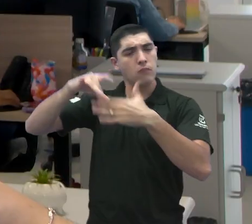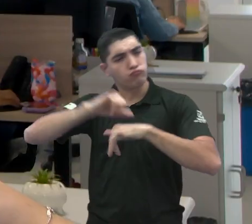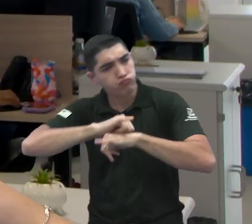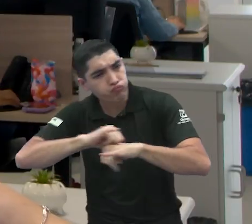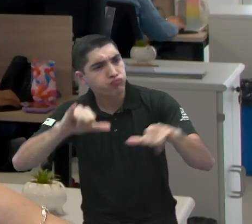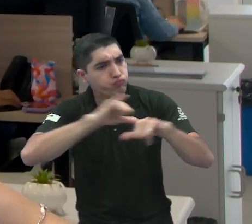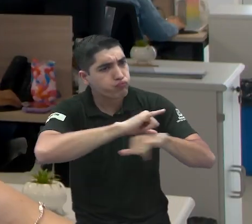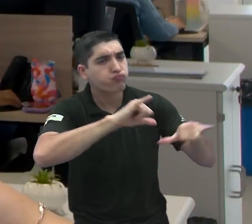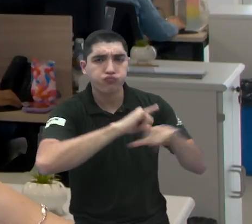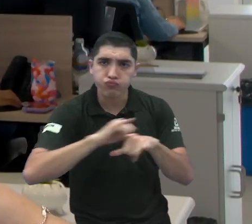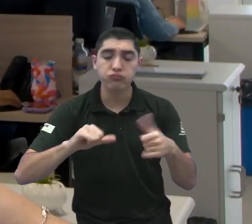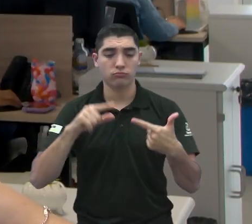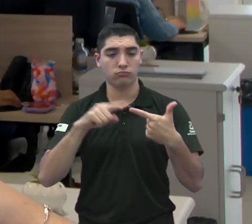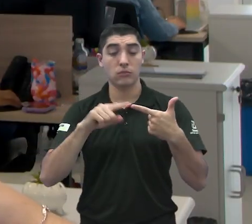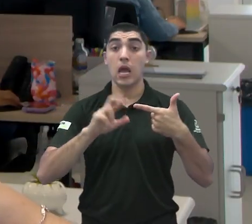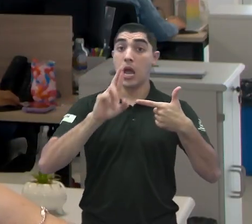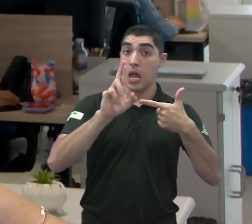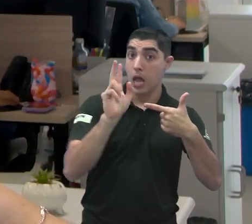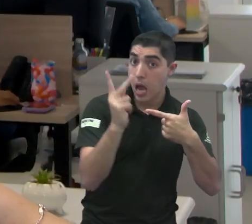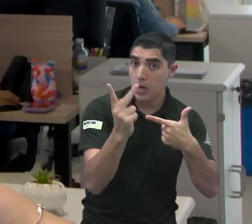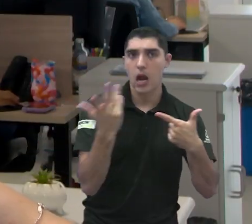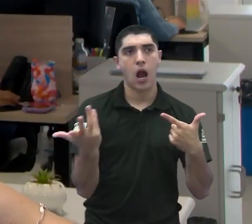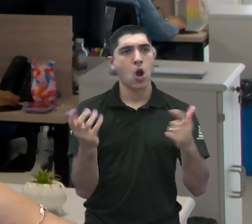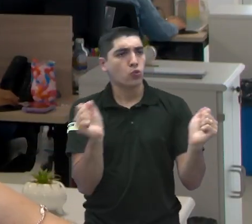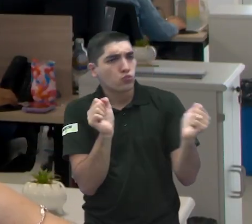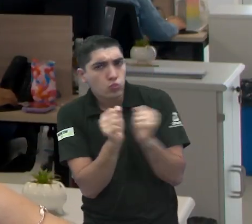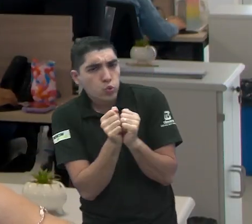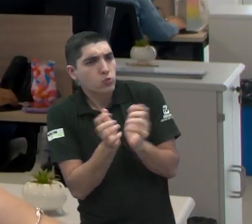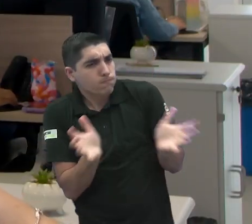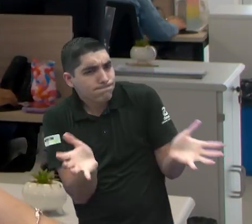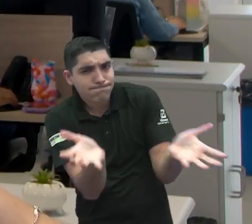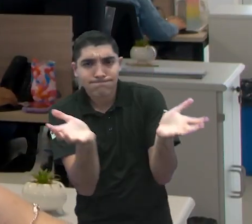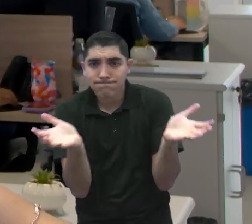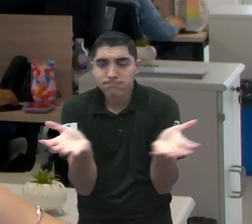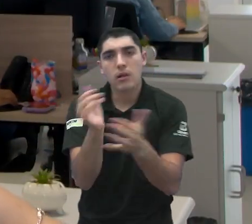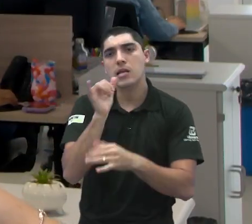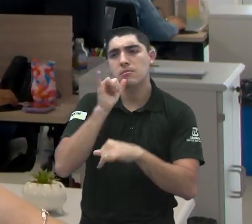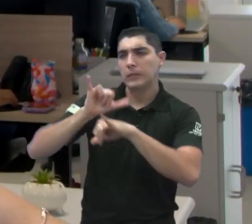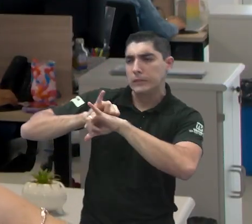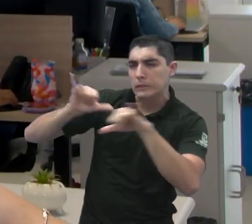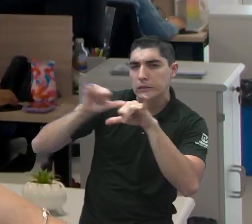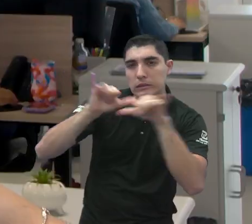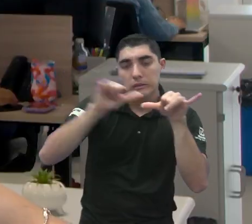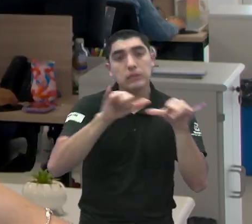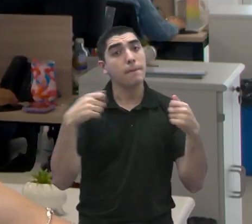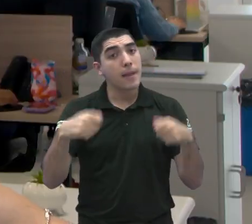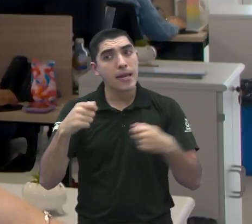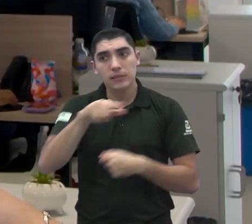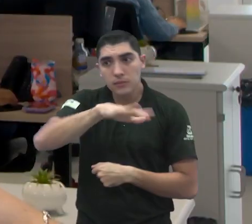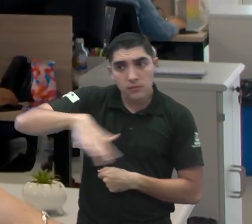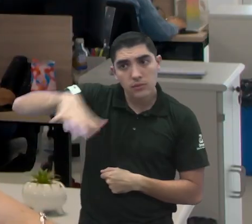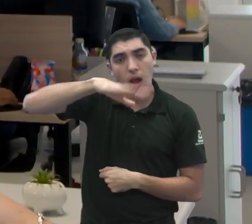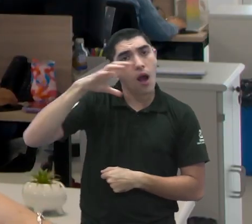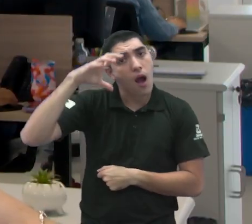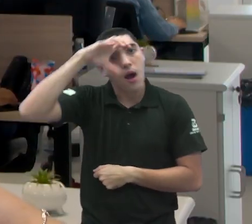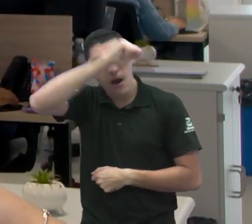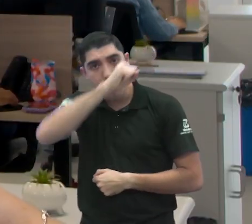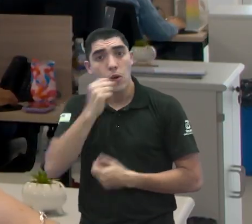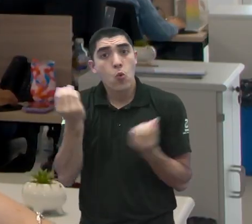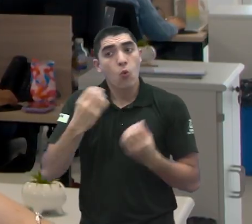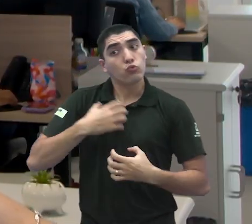de lideranças, políticas em trabalho em conjunto com o RH, Recursos Humanos. Então, quando a gente consegue fazer campanhas na empresa